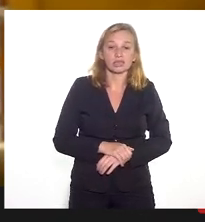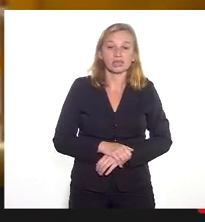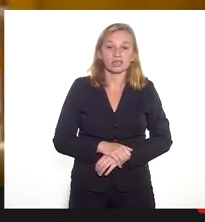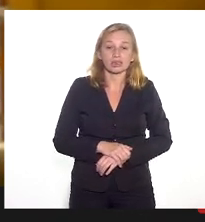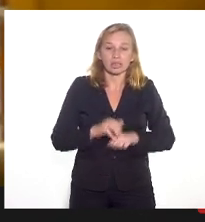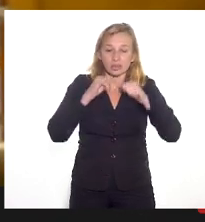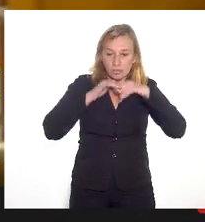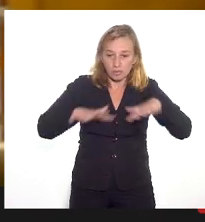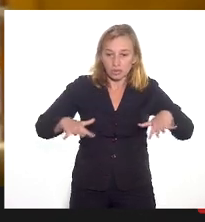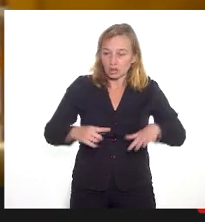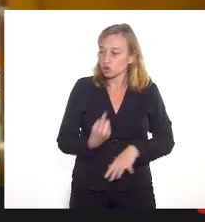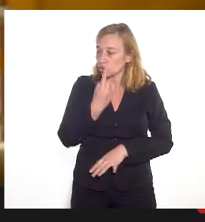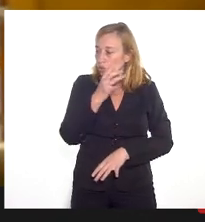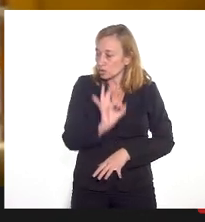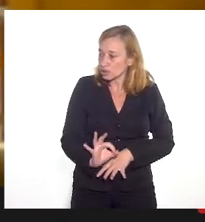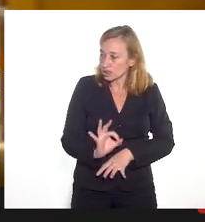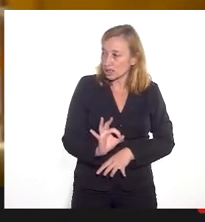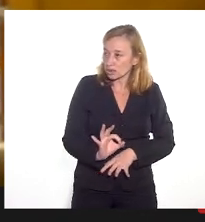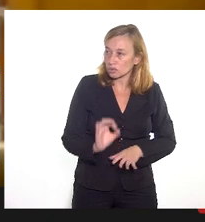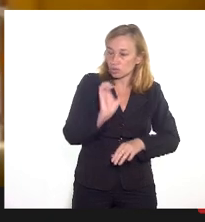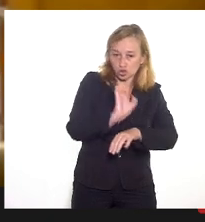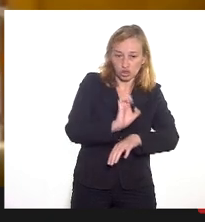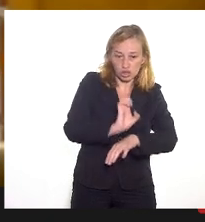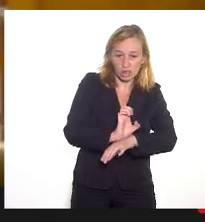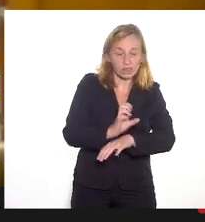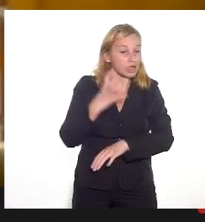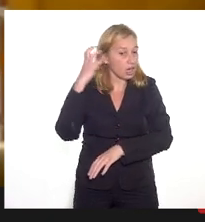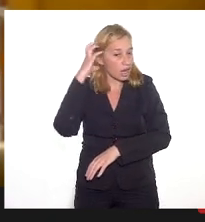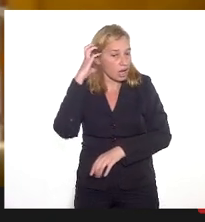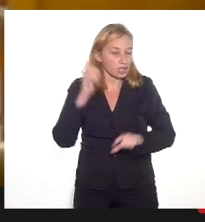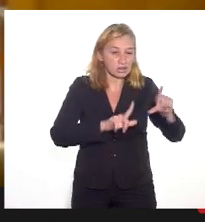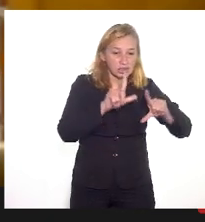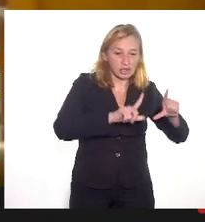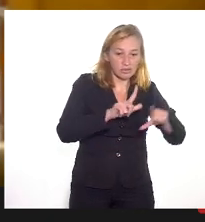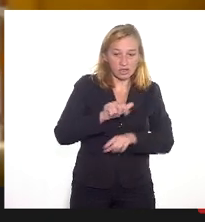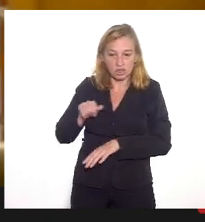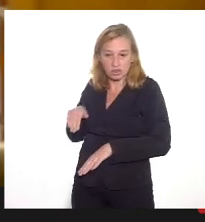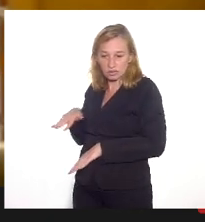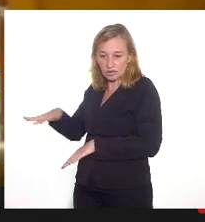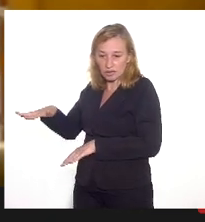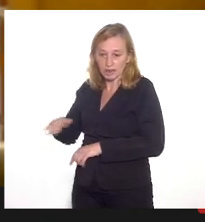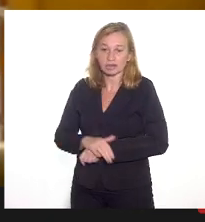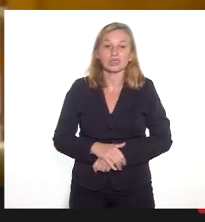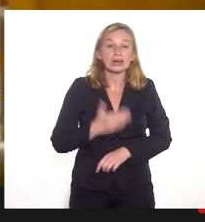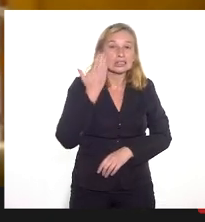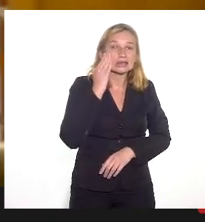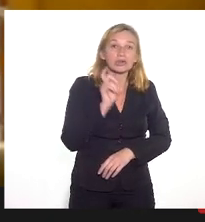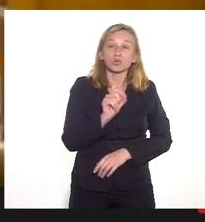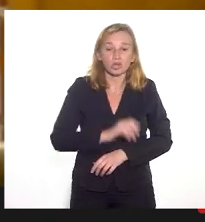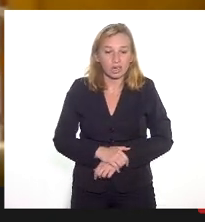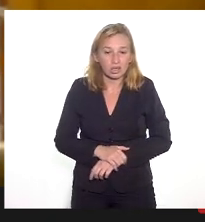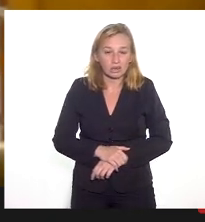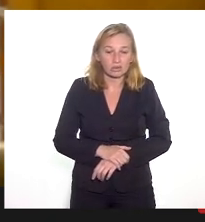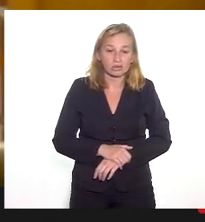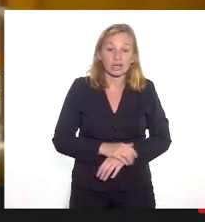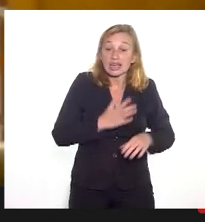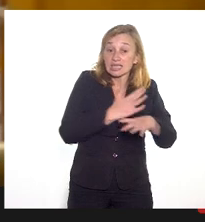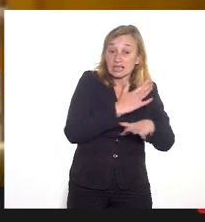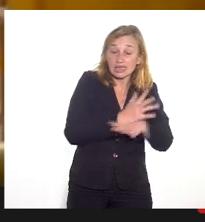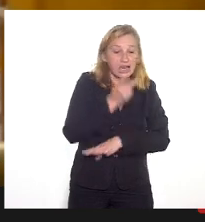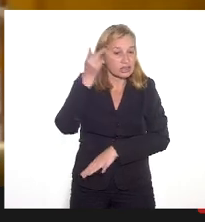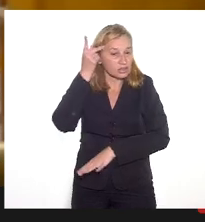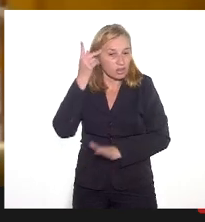publicidade, 1% da publicidade do Estado para rádios e TVs comunitárias. Nós entendemos o seguinte, cidade de São Paulo tem uma